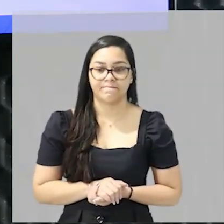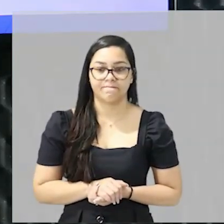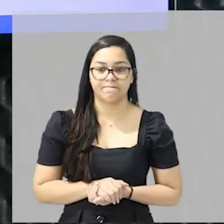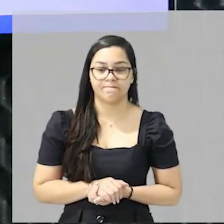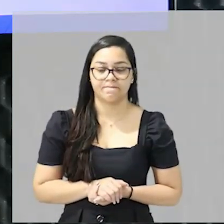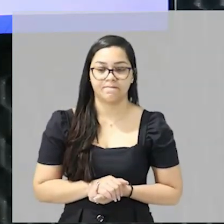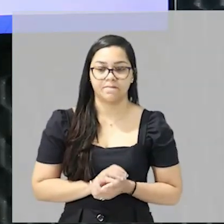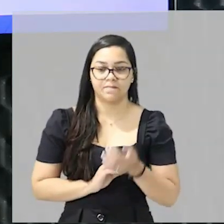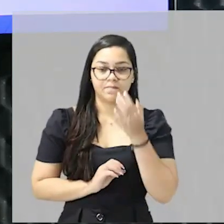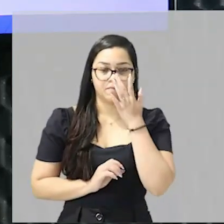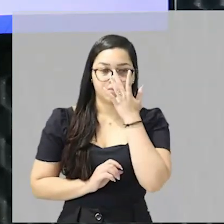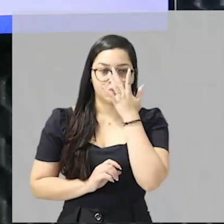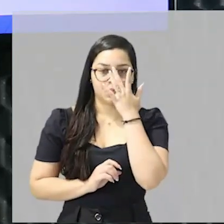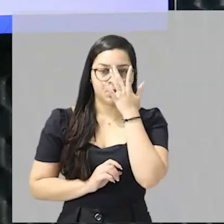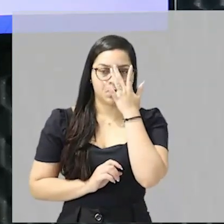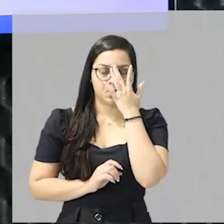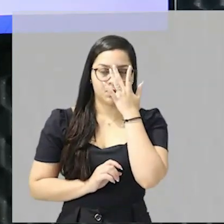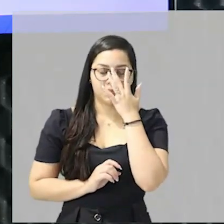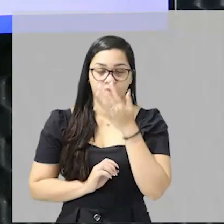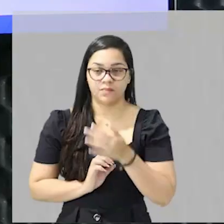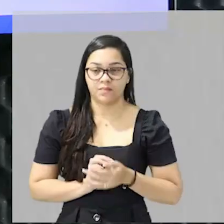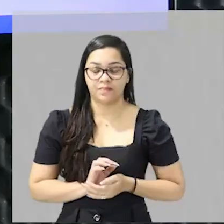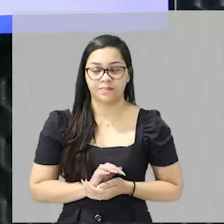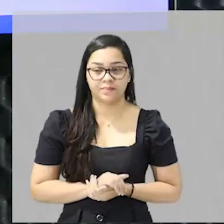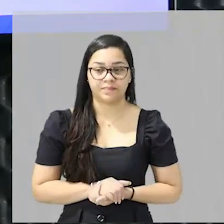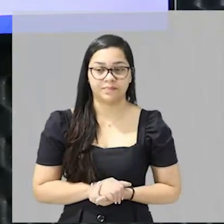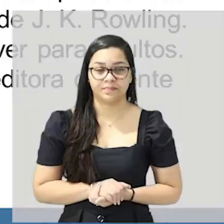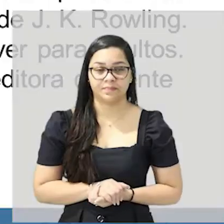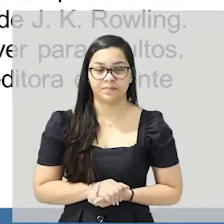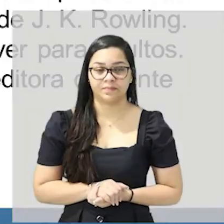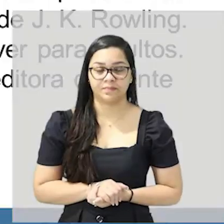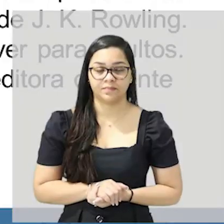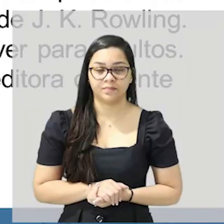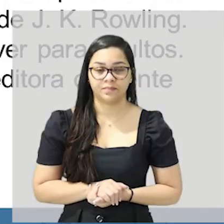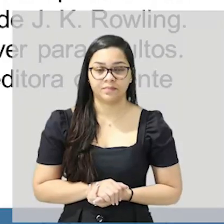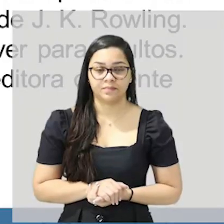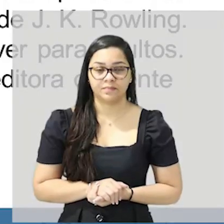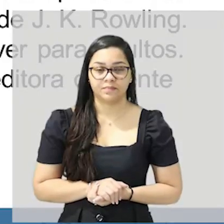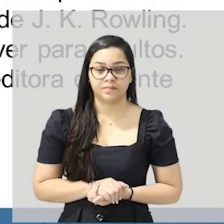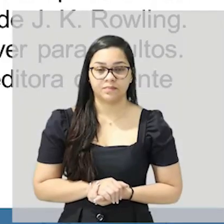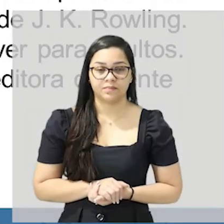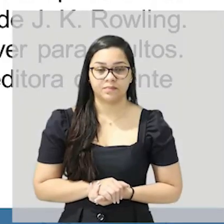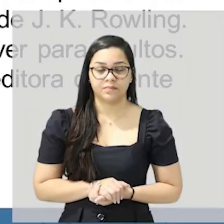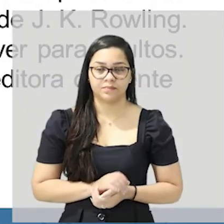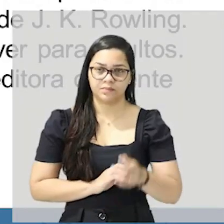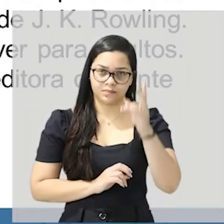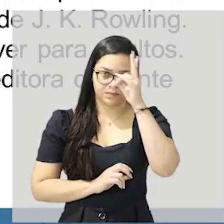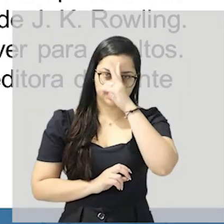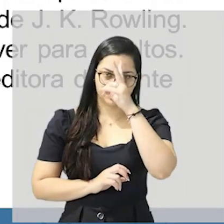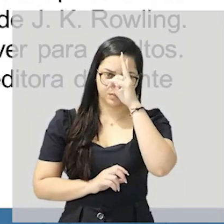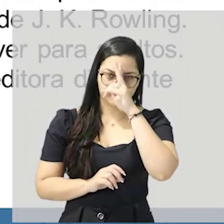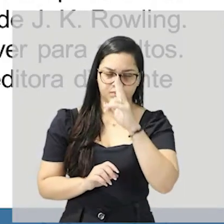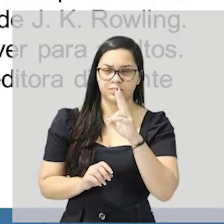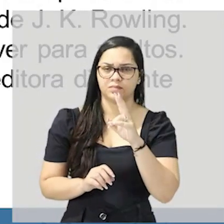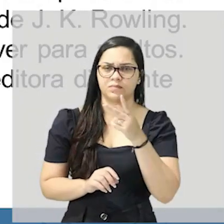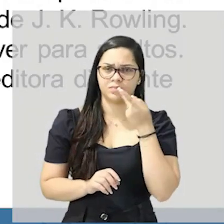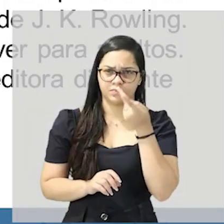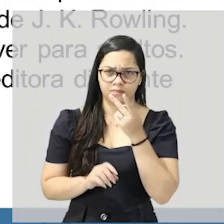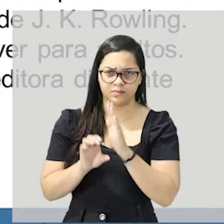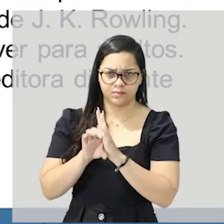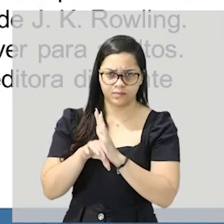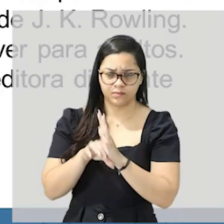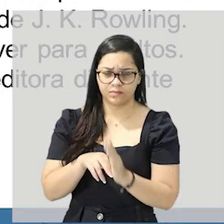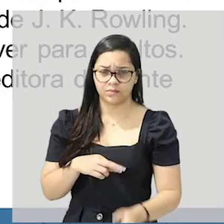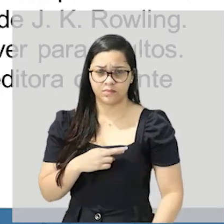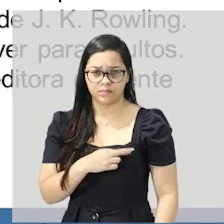por seus livros sobre o bruxo Harry Potter e suas aventuras. Lembra da definição clássica que eu falei para vocês de